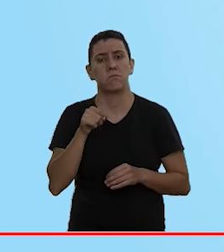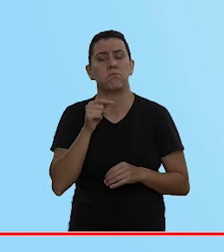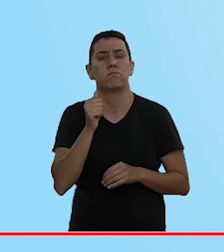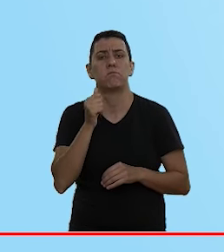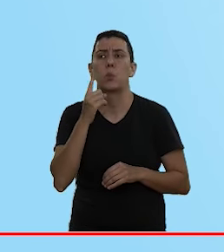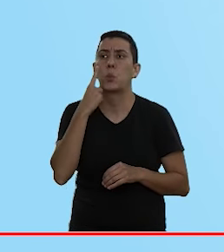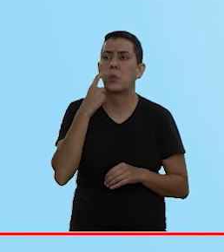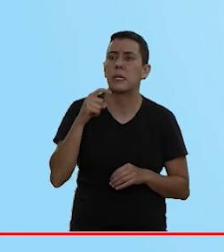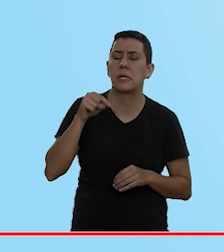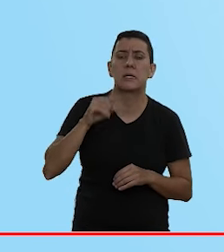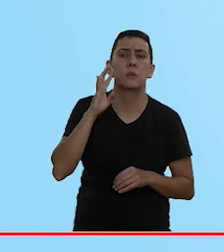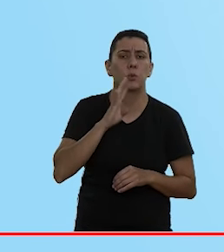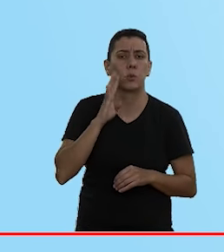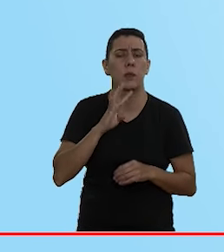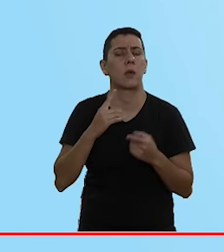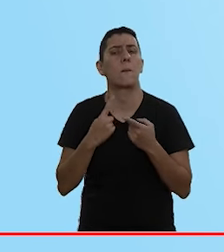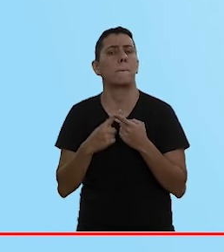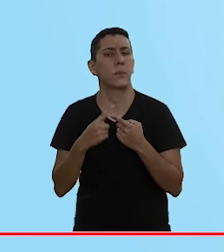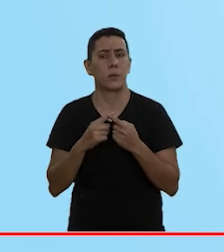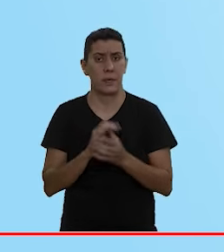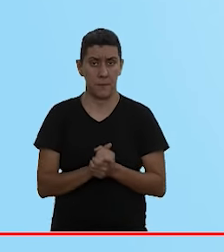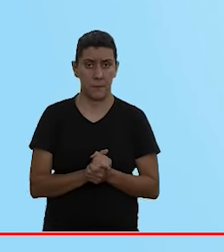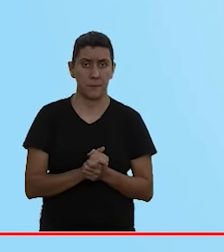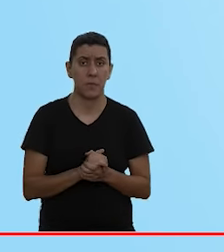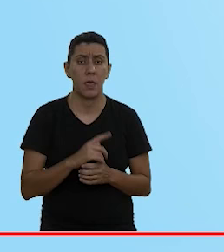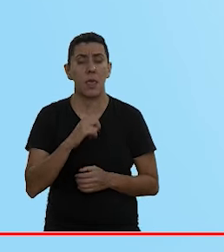seria da parte